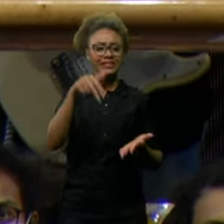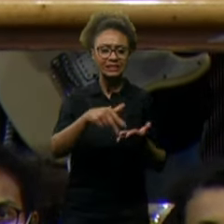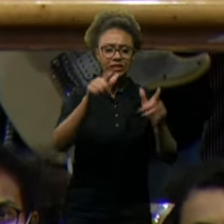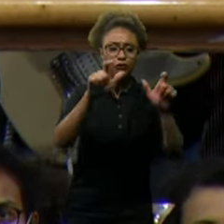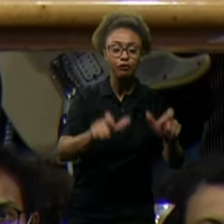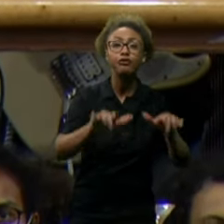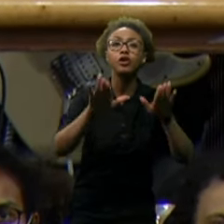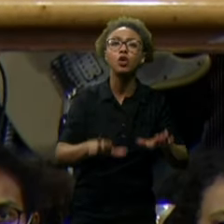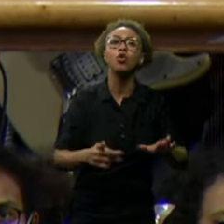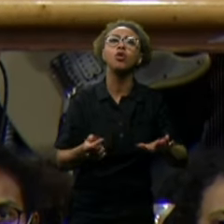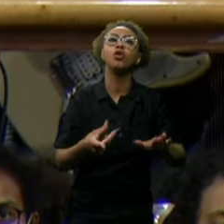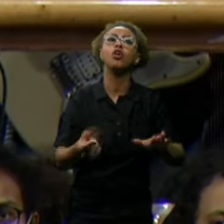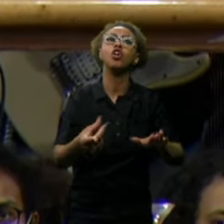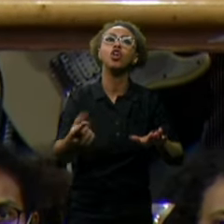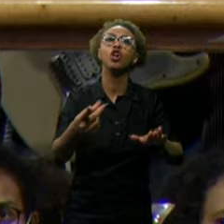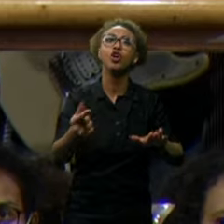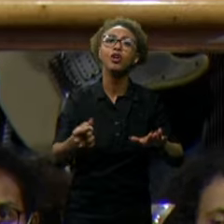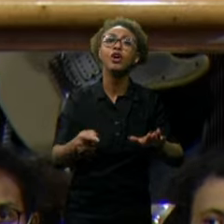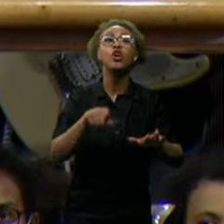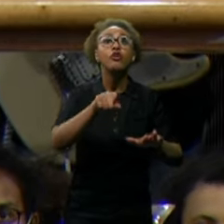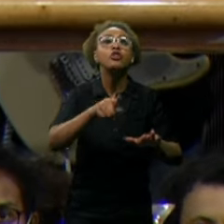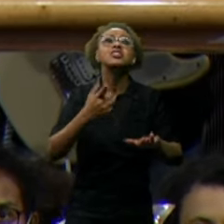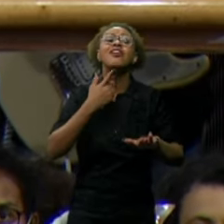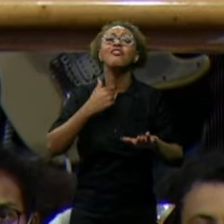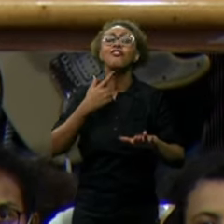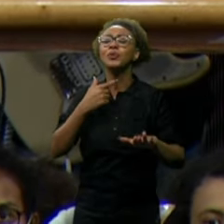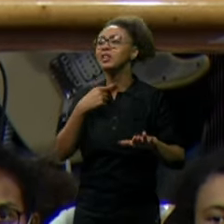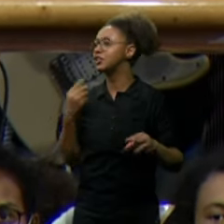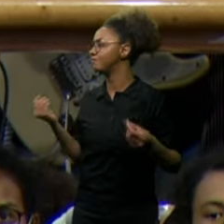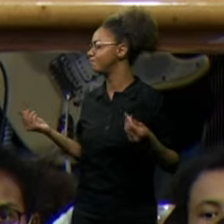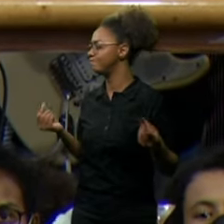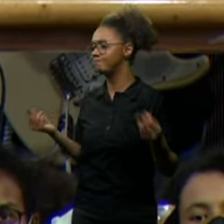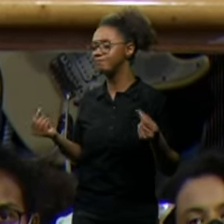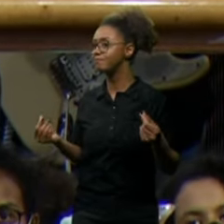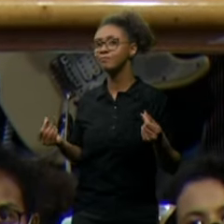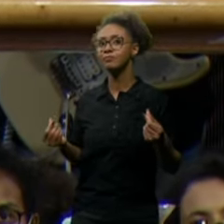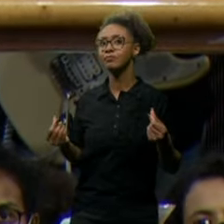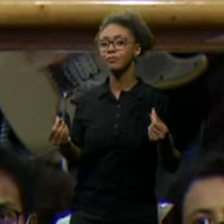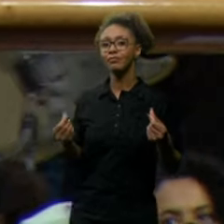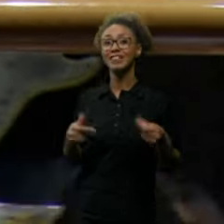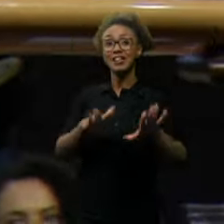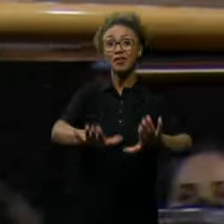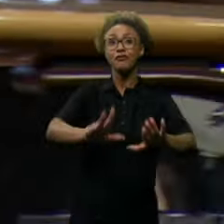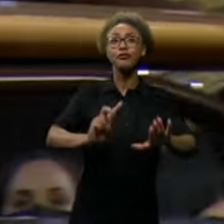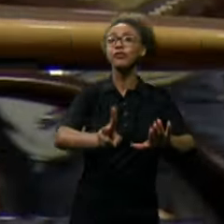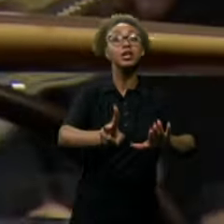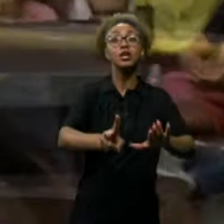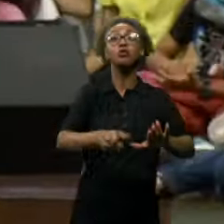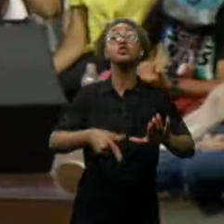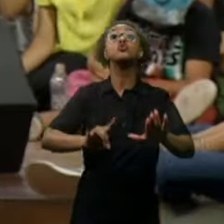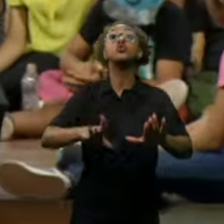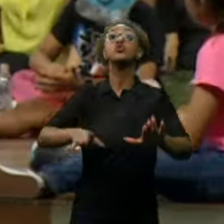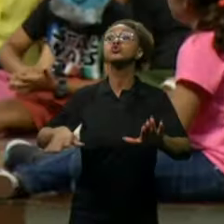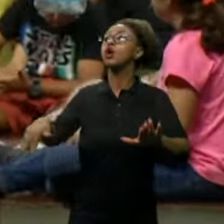lugares que lembram de onde você quis sair você não habita você só passa